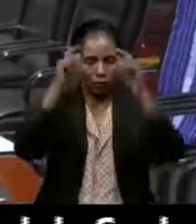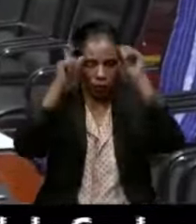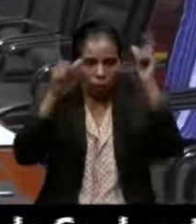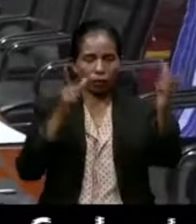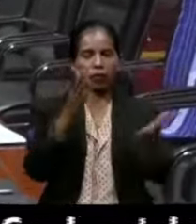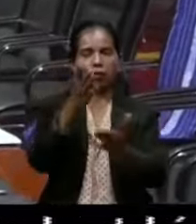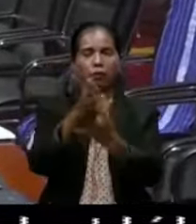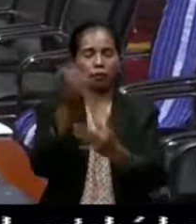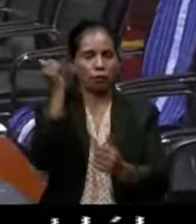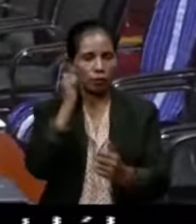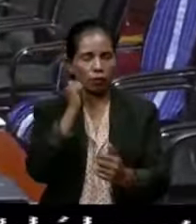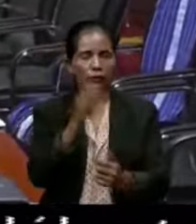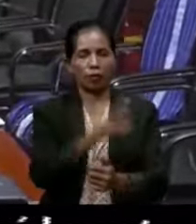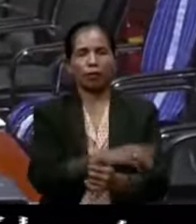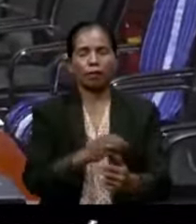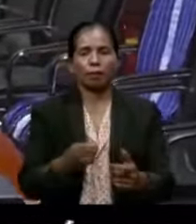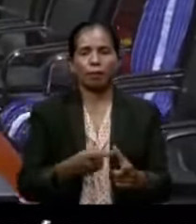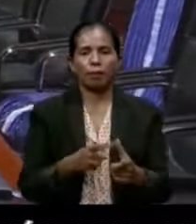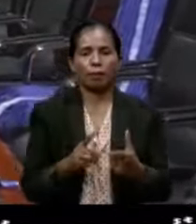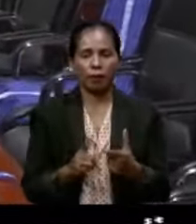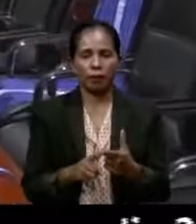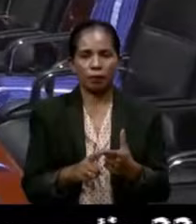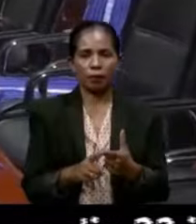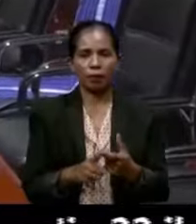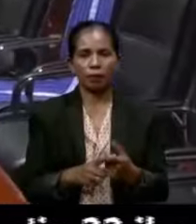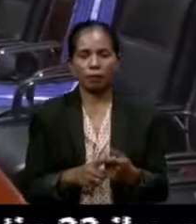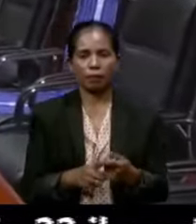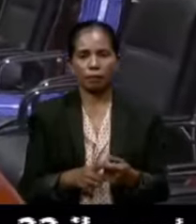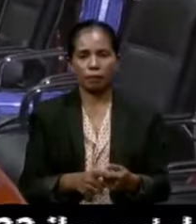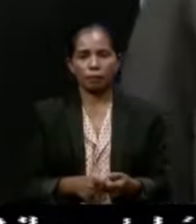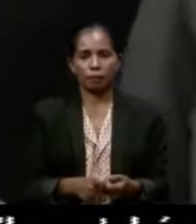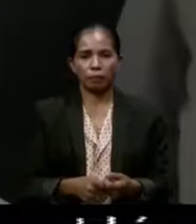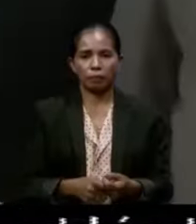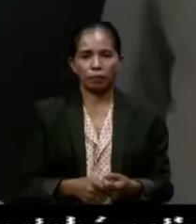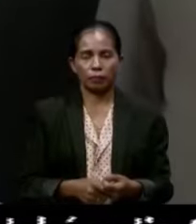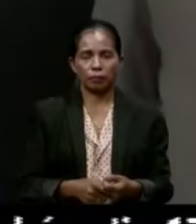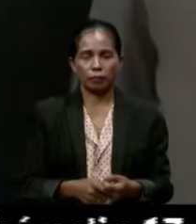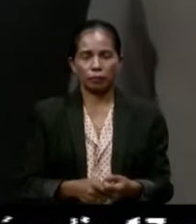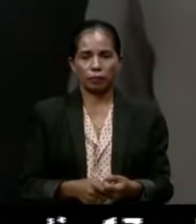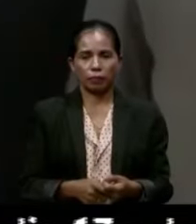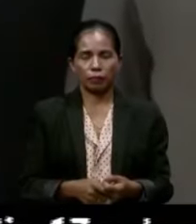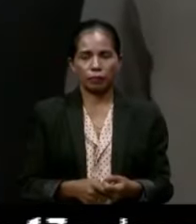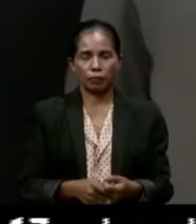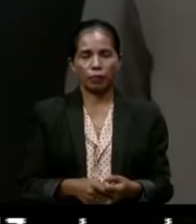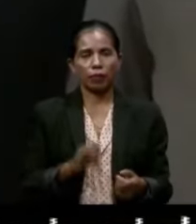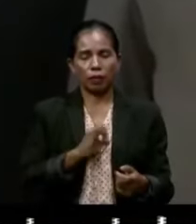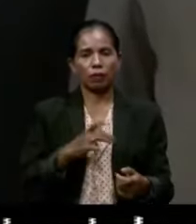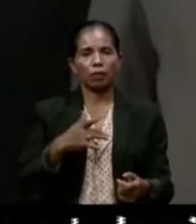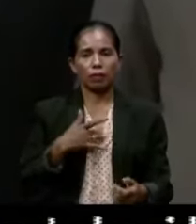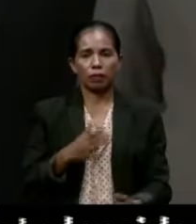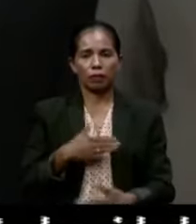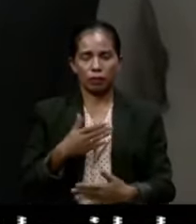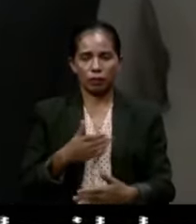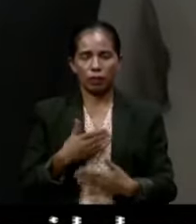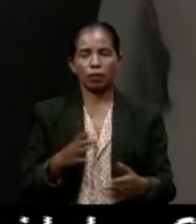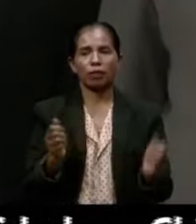ASEAN, também mais que Timor-Leste na São Kik, mais bem famoso e a política internacional. His Excellency. Contente Tebes, encontro a